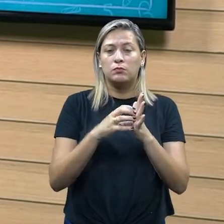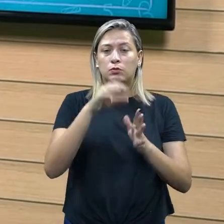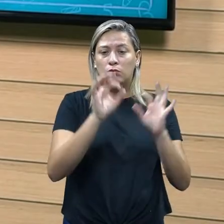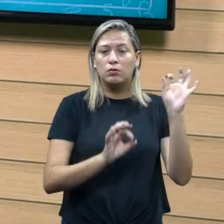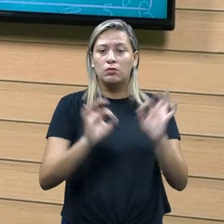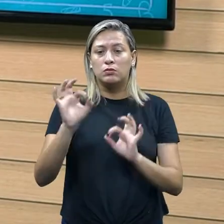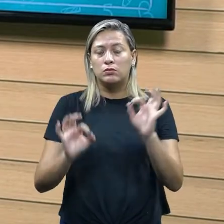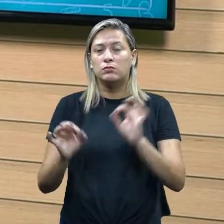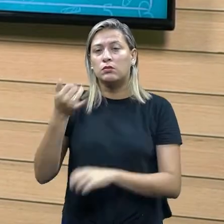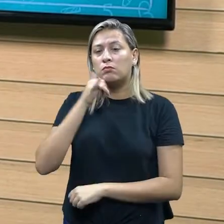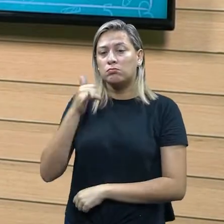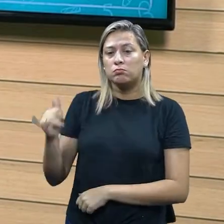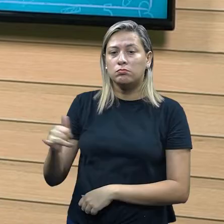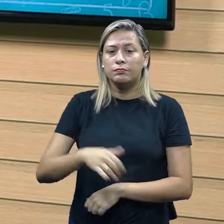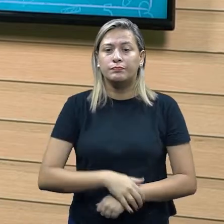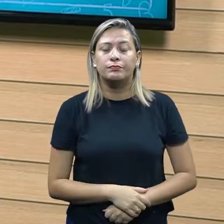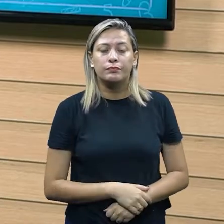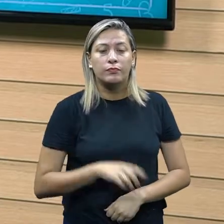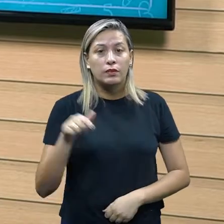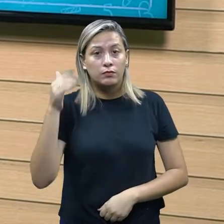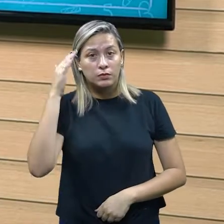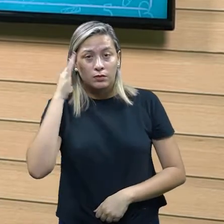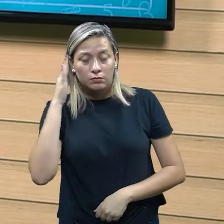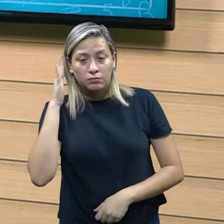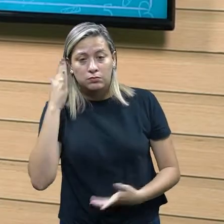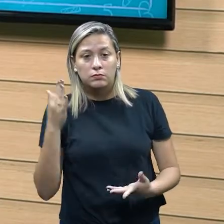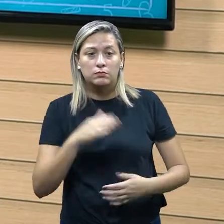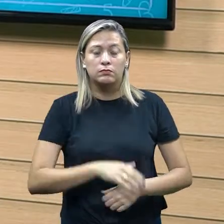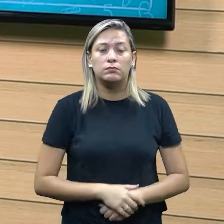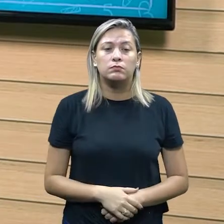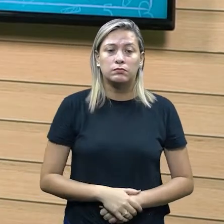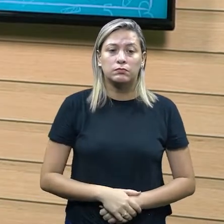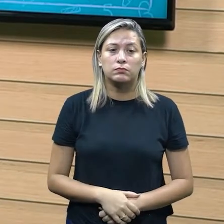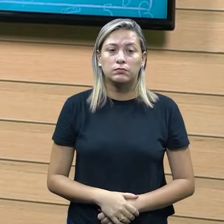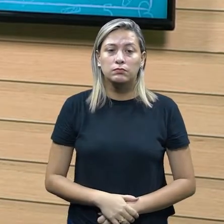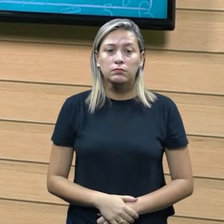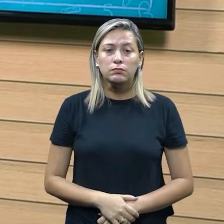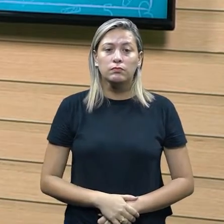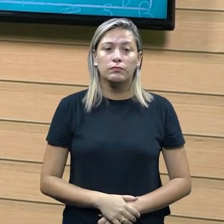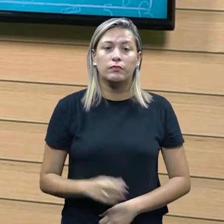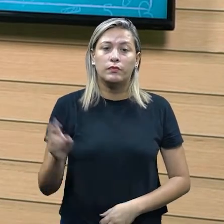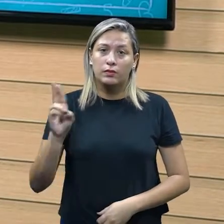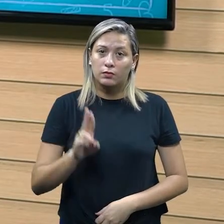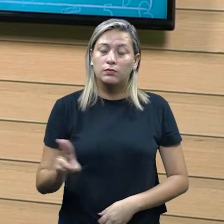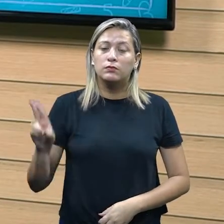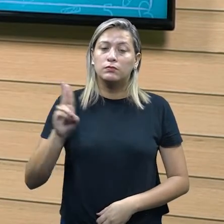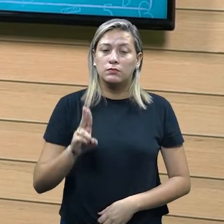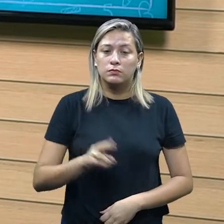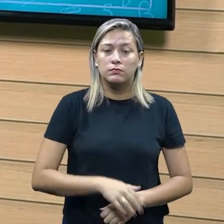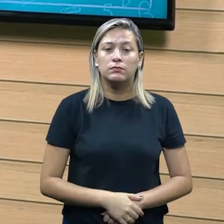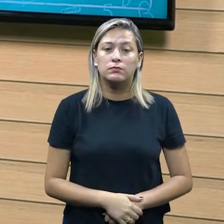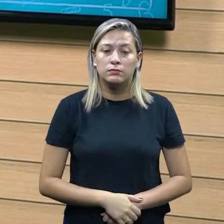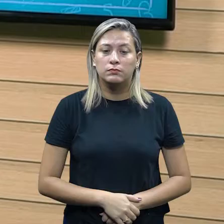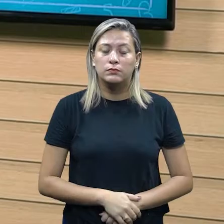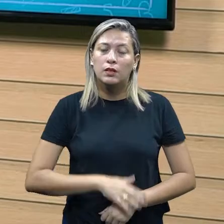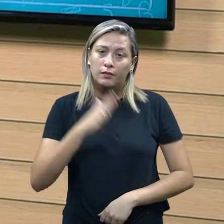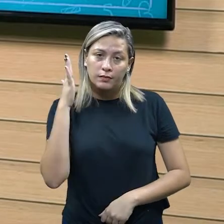dentro da eletromecânica, da própria mecânica, a gente tem a utilização de símbolos, né, para a gente